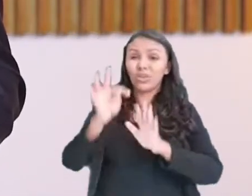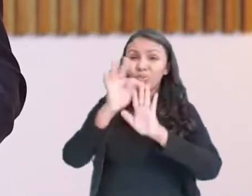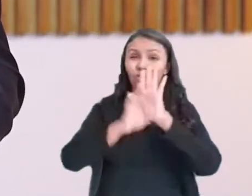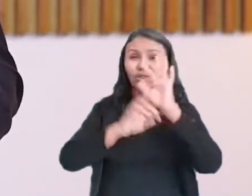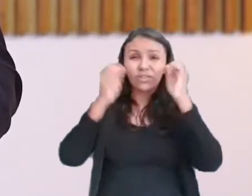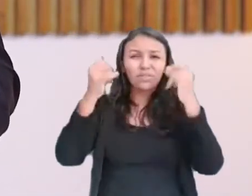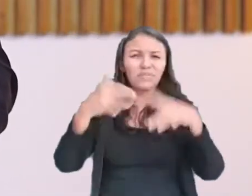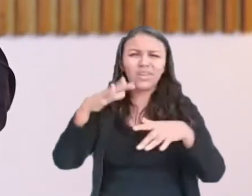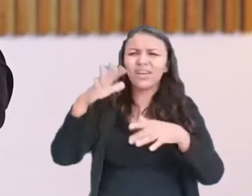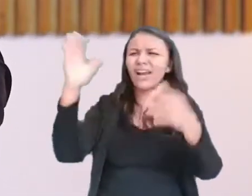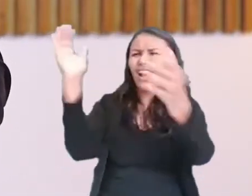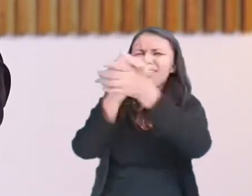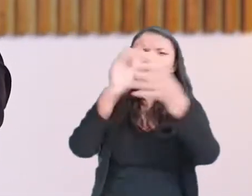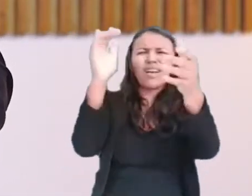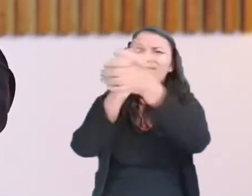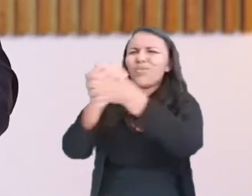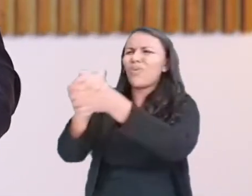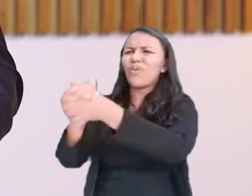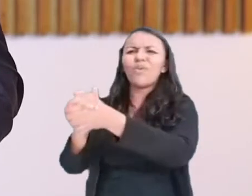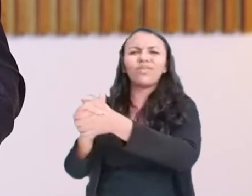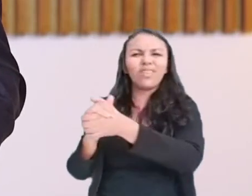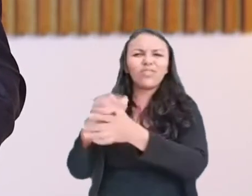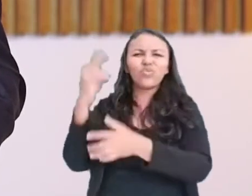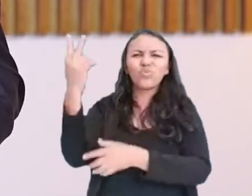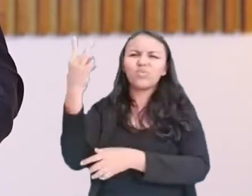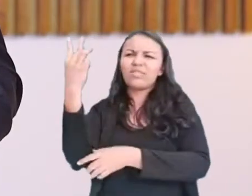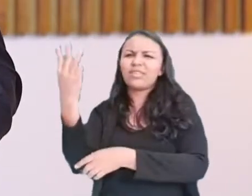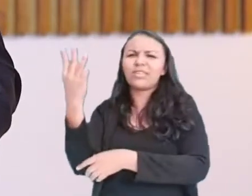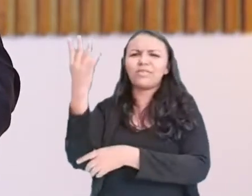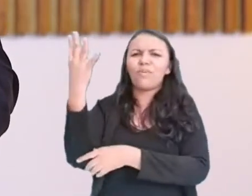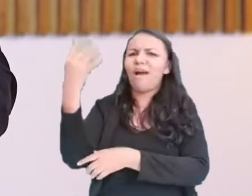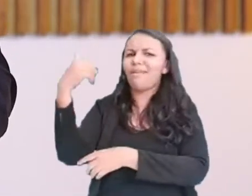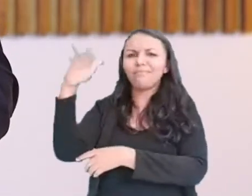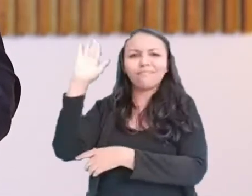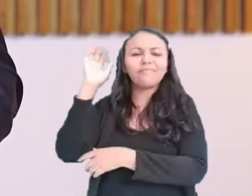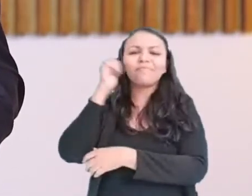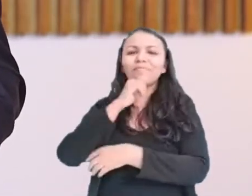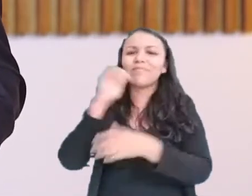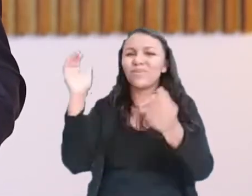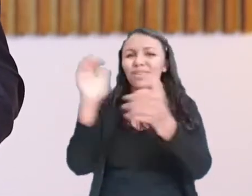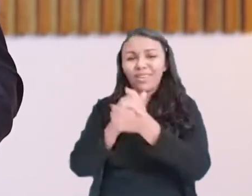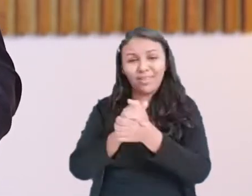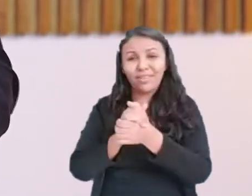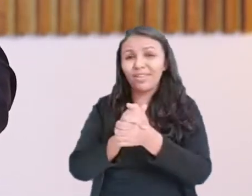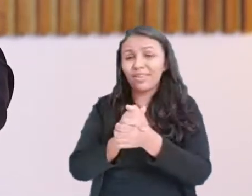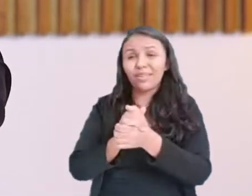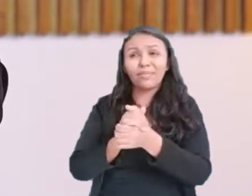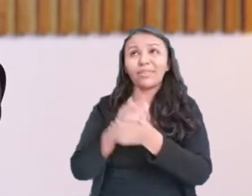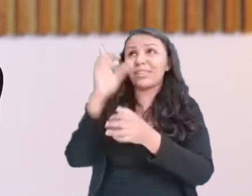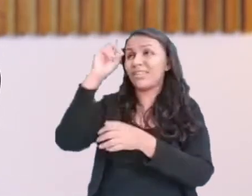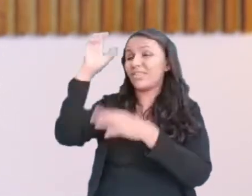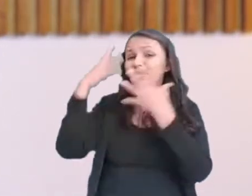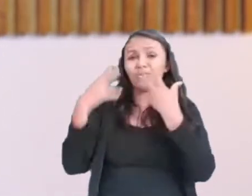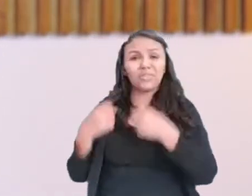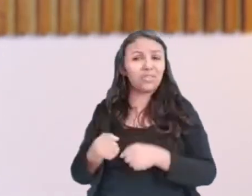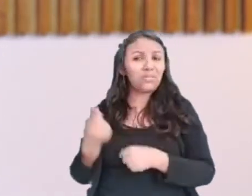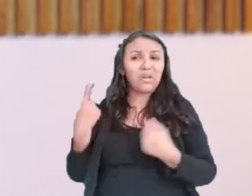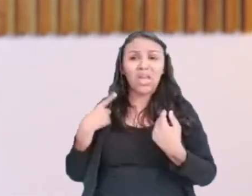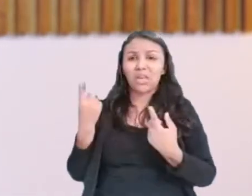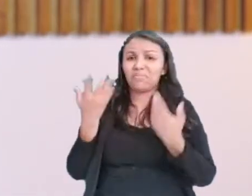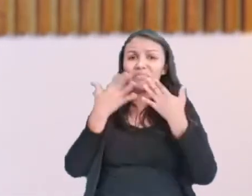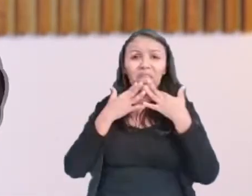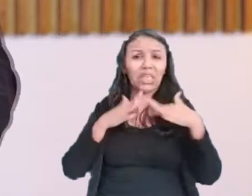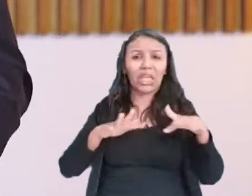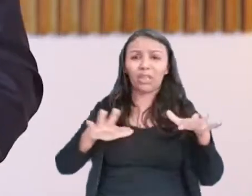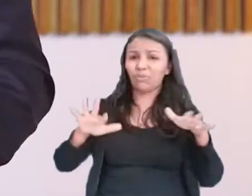mulheres, ou seja, a prática da poligamia e também o casamento não aprovado por Deus era comum naquela época.